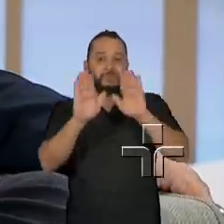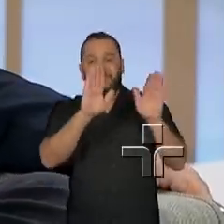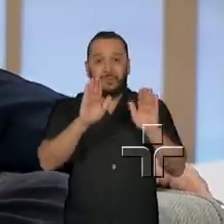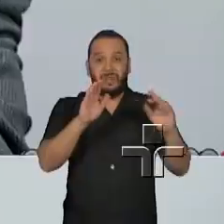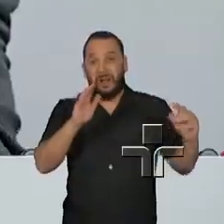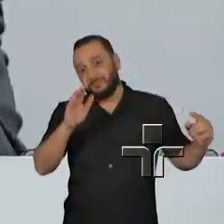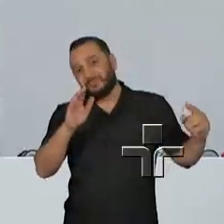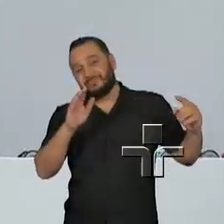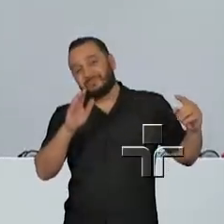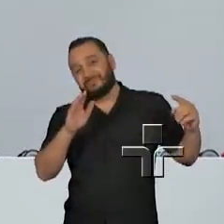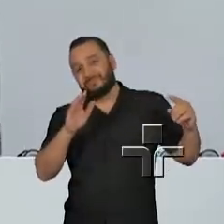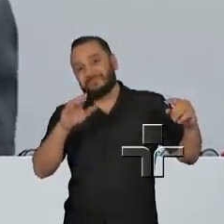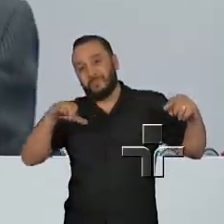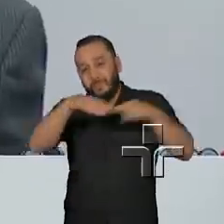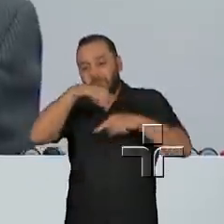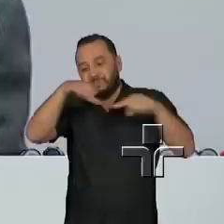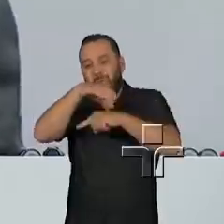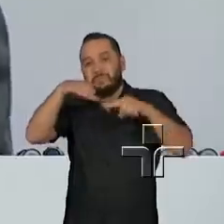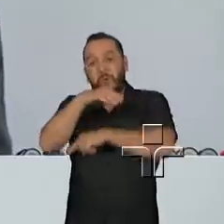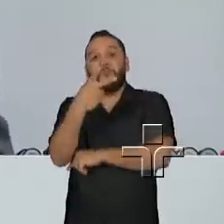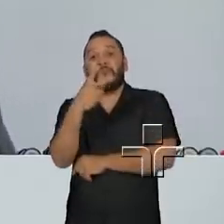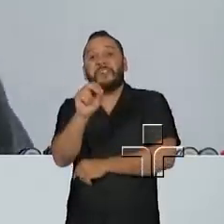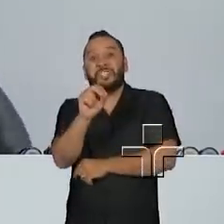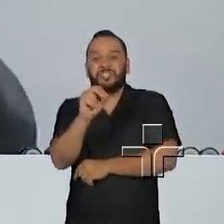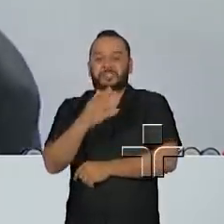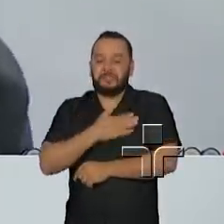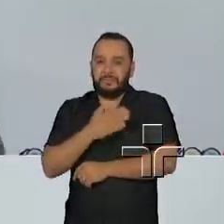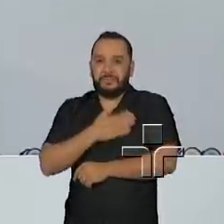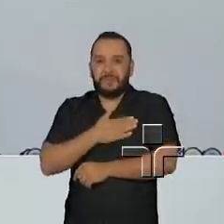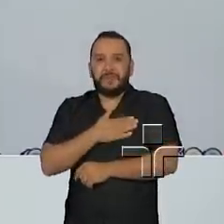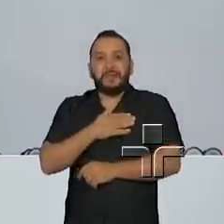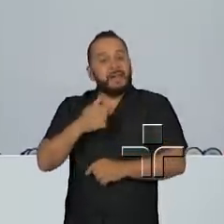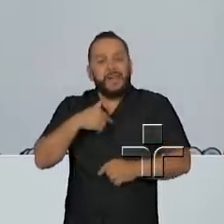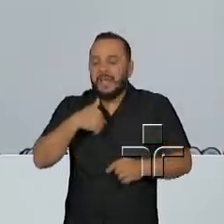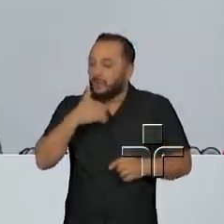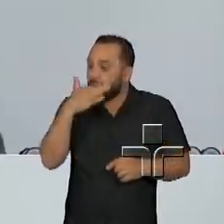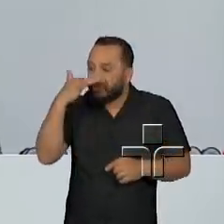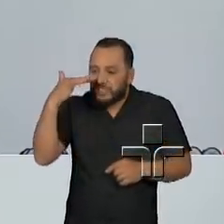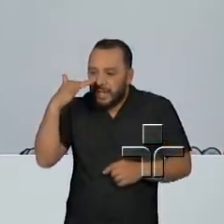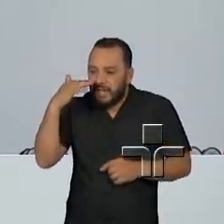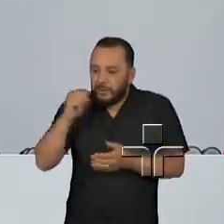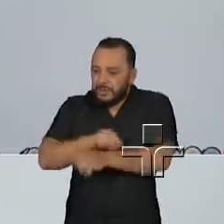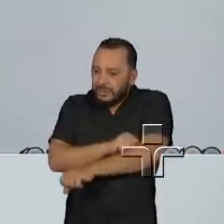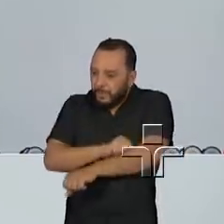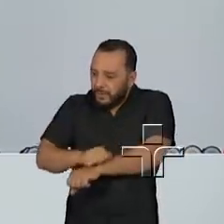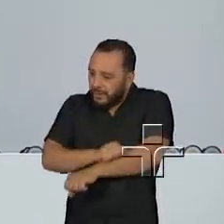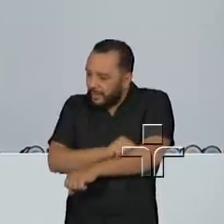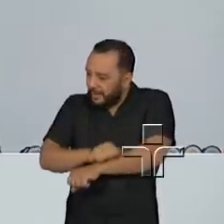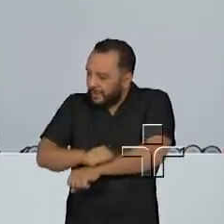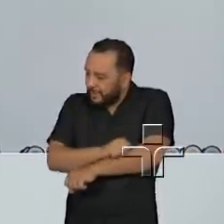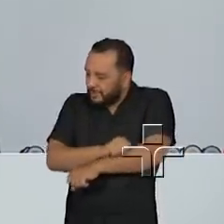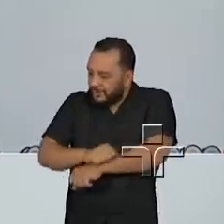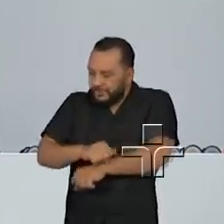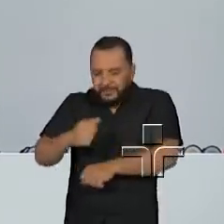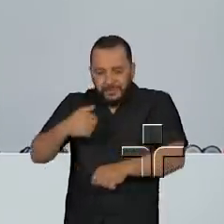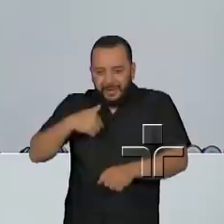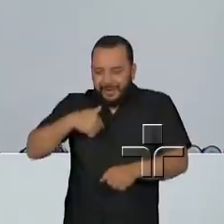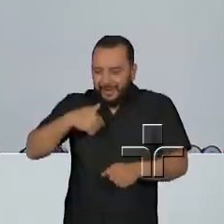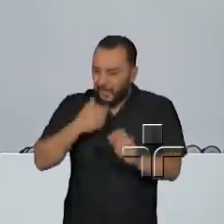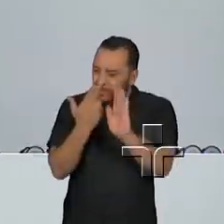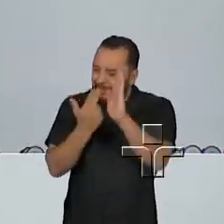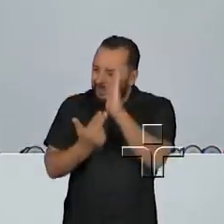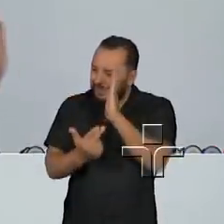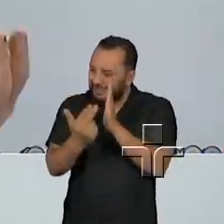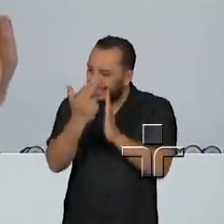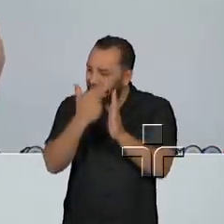Então, essa coisa, até o cheiro do sabonete estava na minha memória. Quer dizer, não é uma coisa só emotiva,